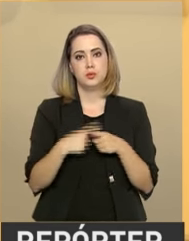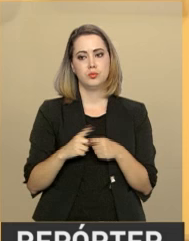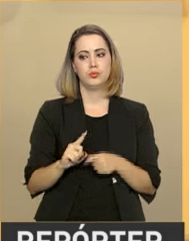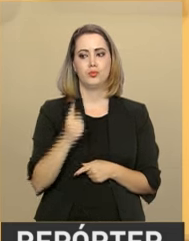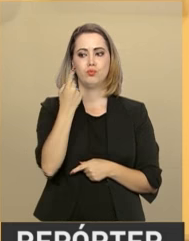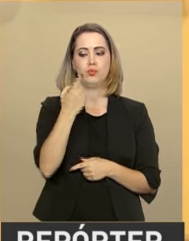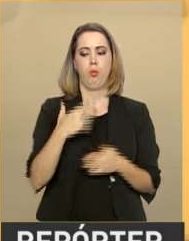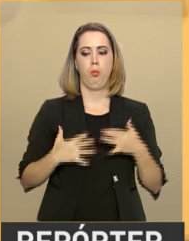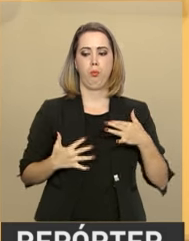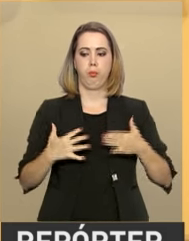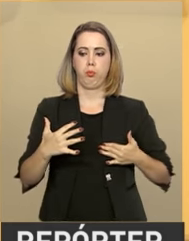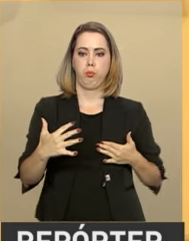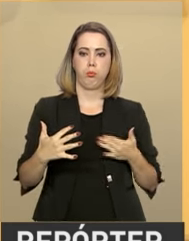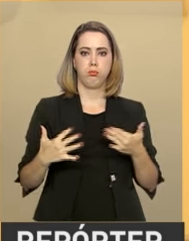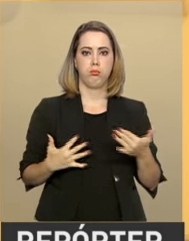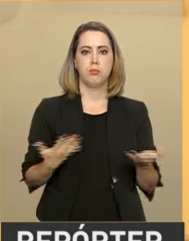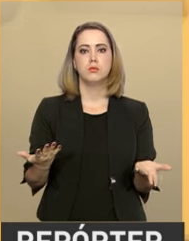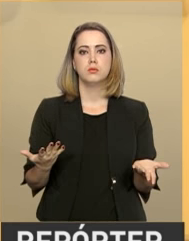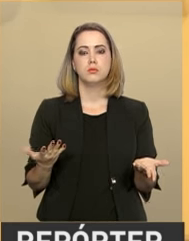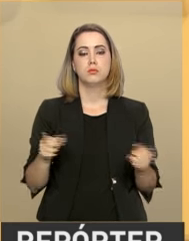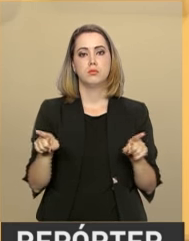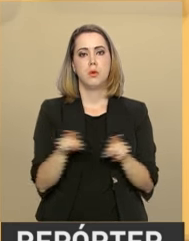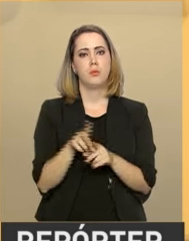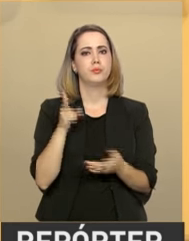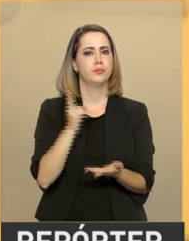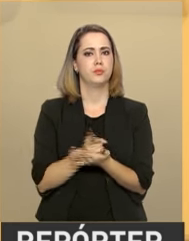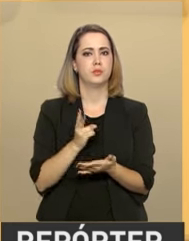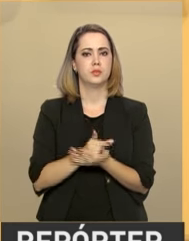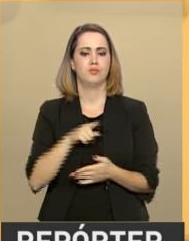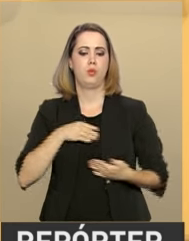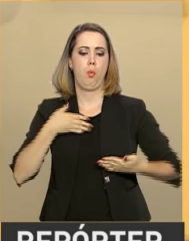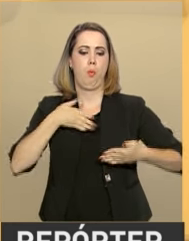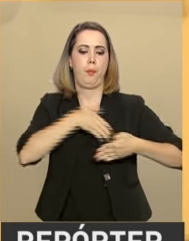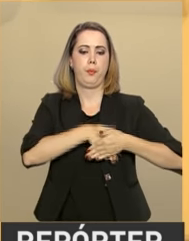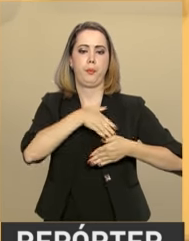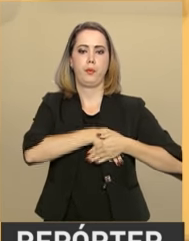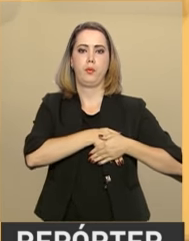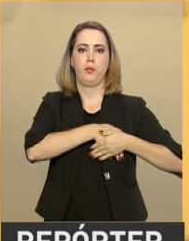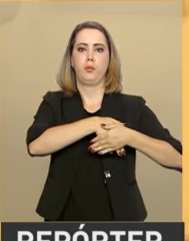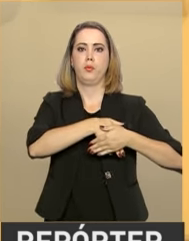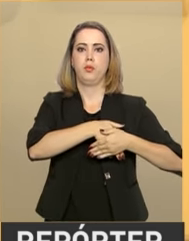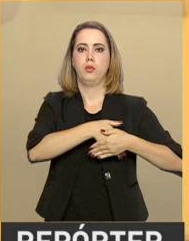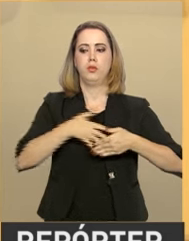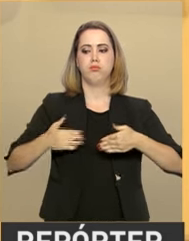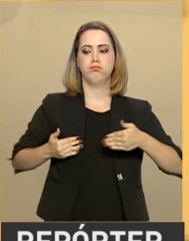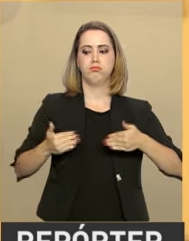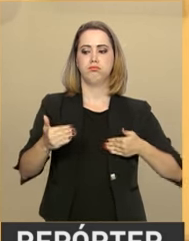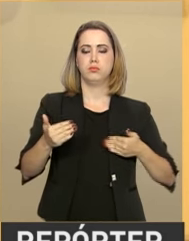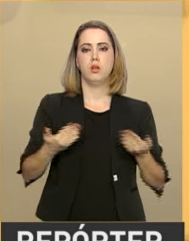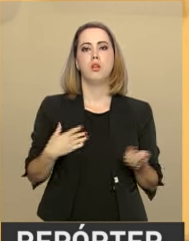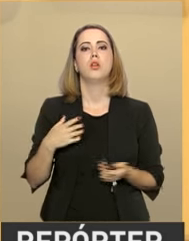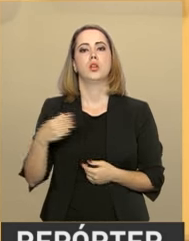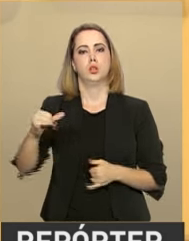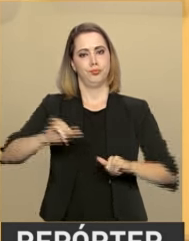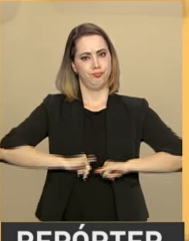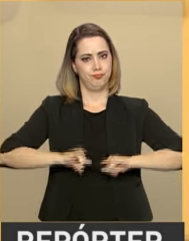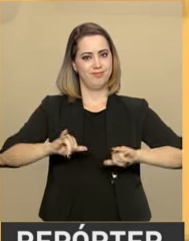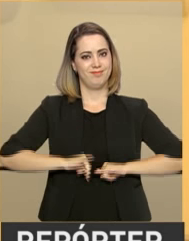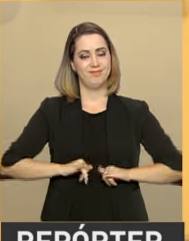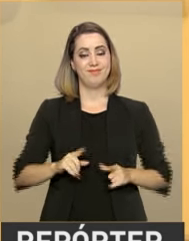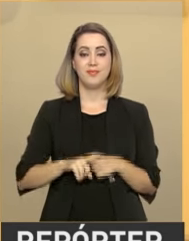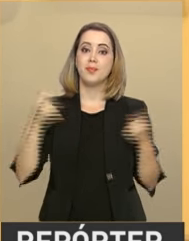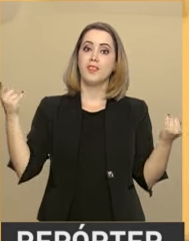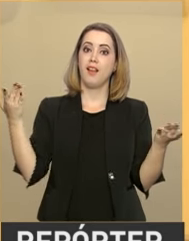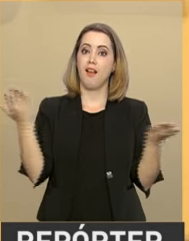fica um lado mais alto outro mais baixo mesmo você usando PR entendeu mesmo assim no momento sofri muito mas agora eu